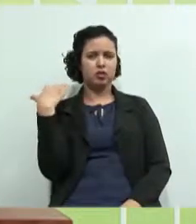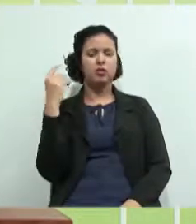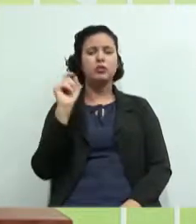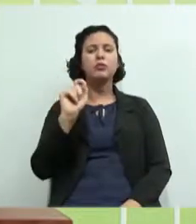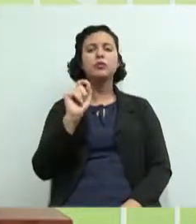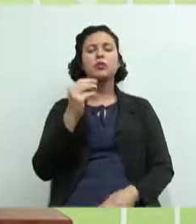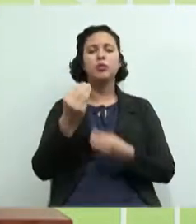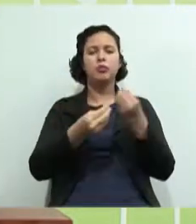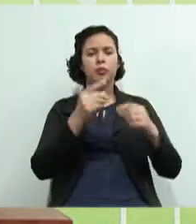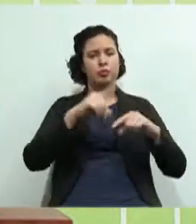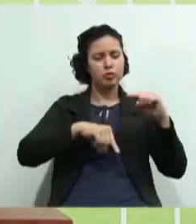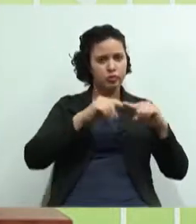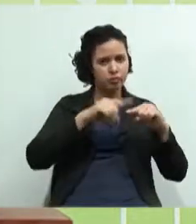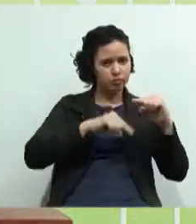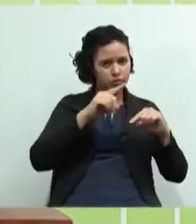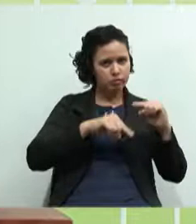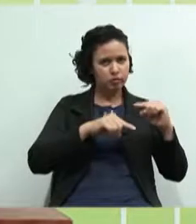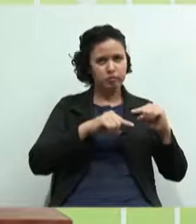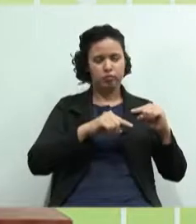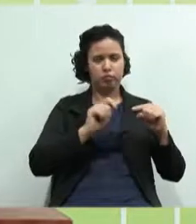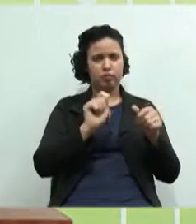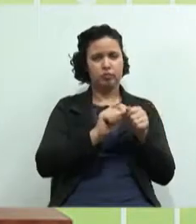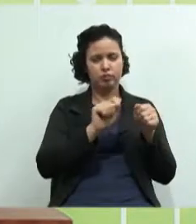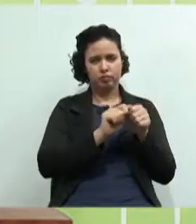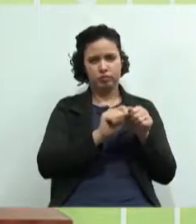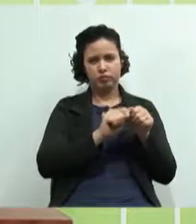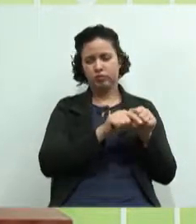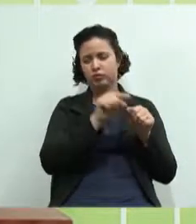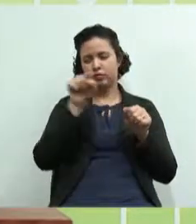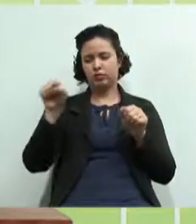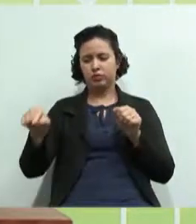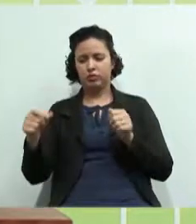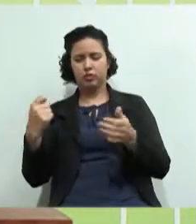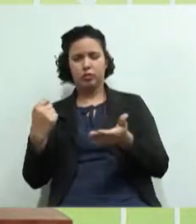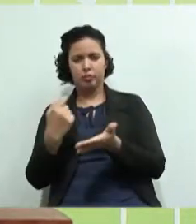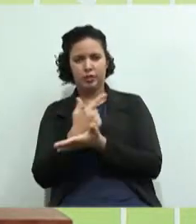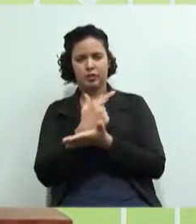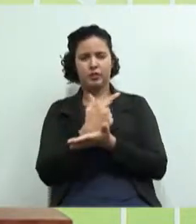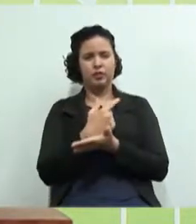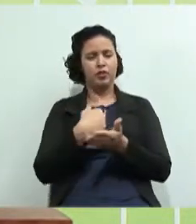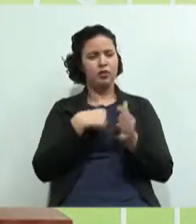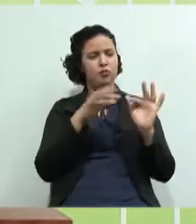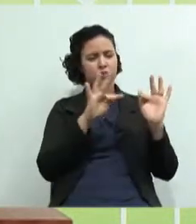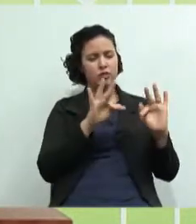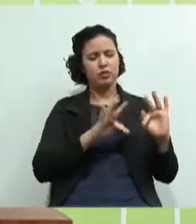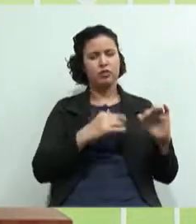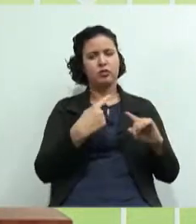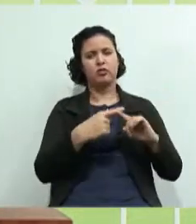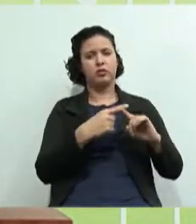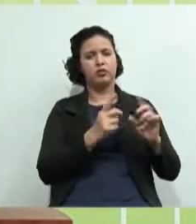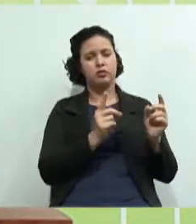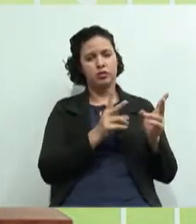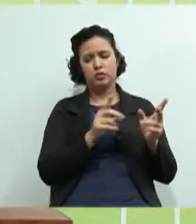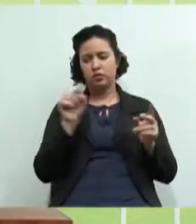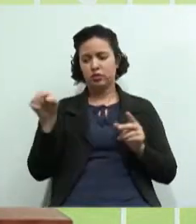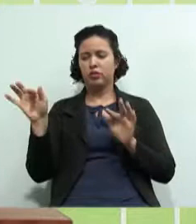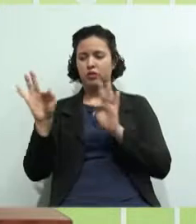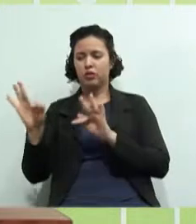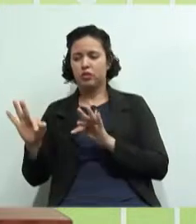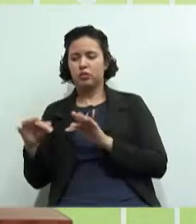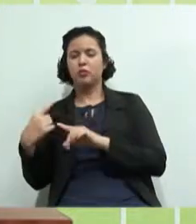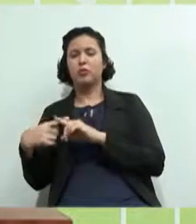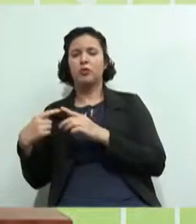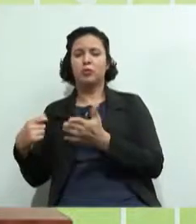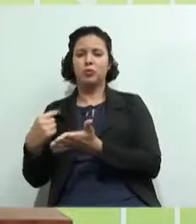um produto, te vendo e você me paga por esse produto. Eu saio feliz porque vendi, você sai feliz porque comprou um produto da